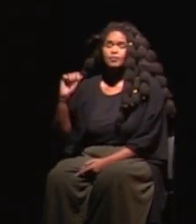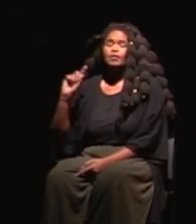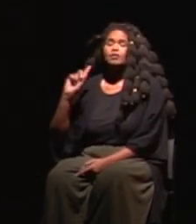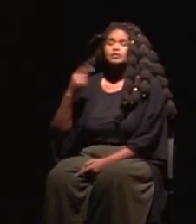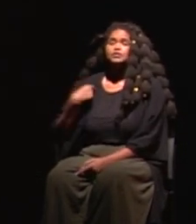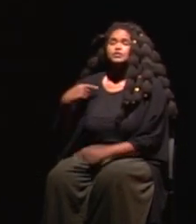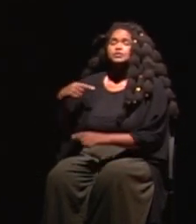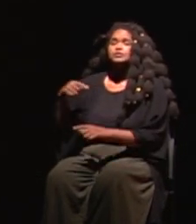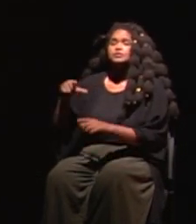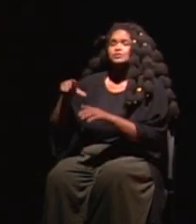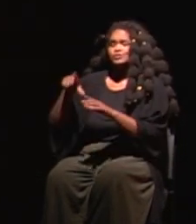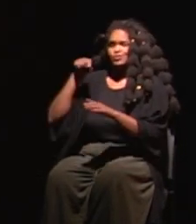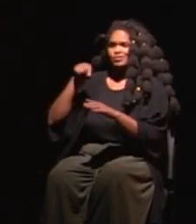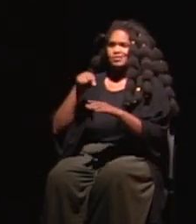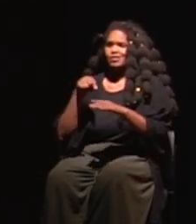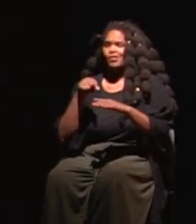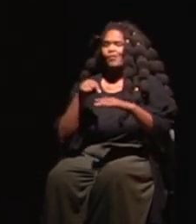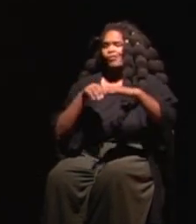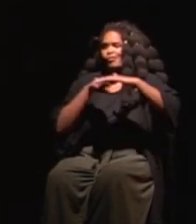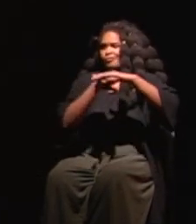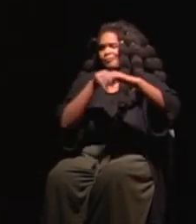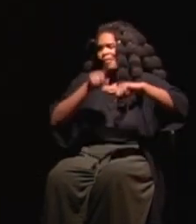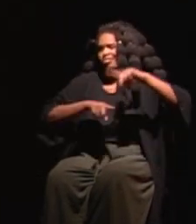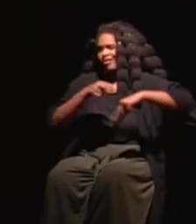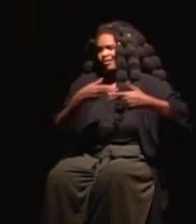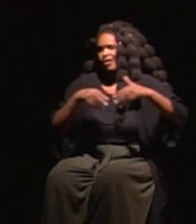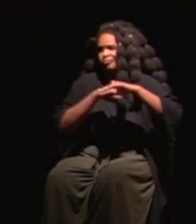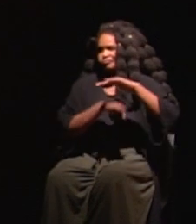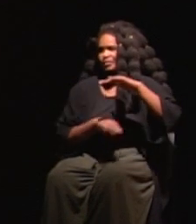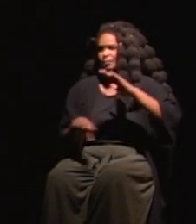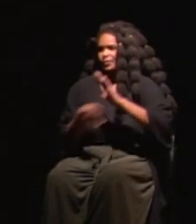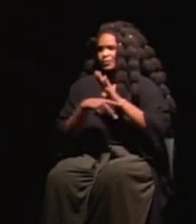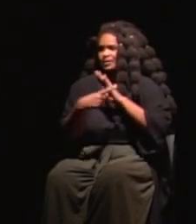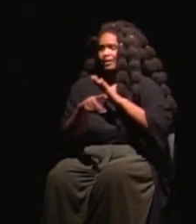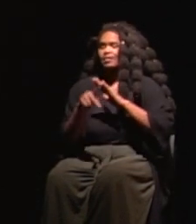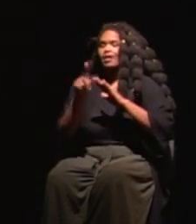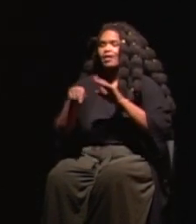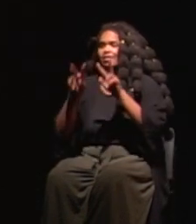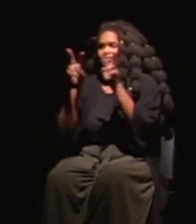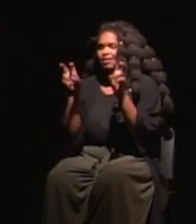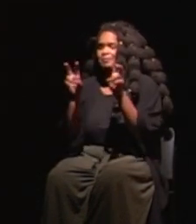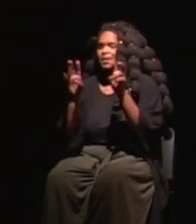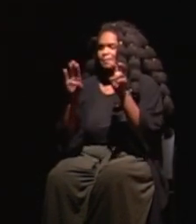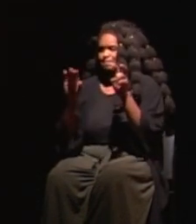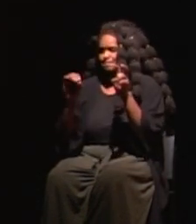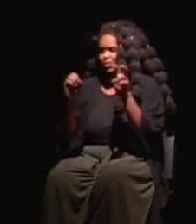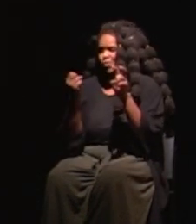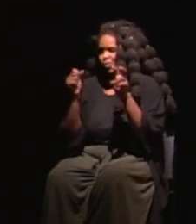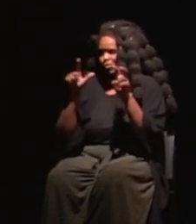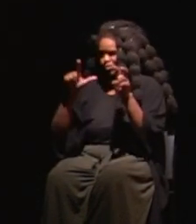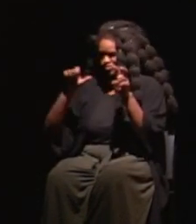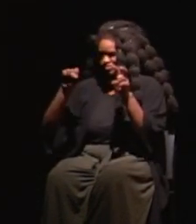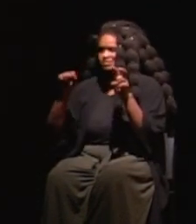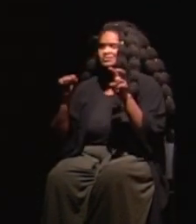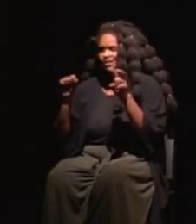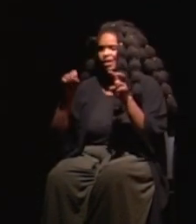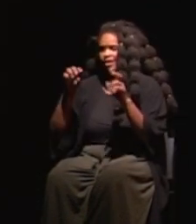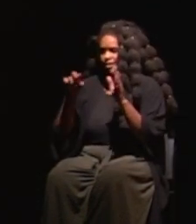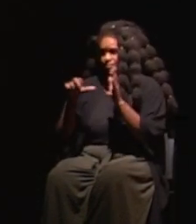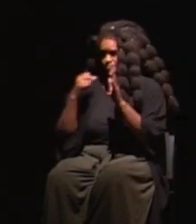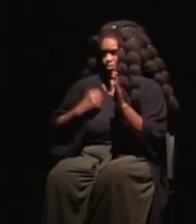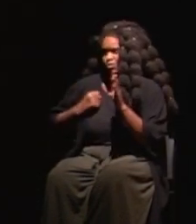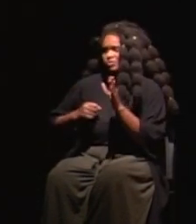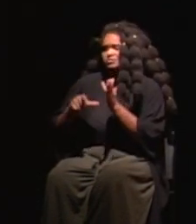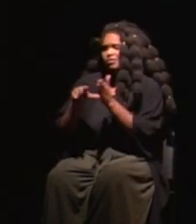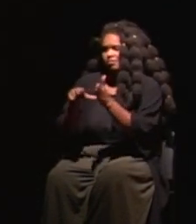elegeu o arquivo de Estefânia, né, como tema da Bolsa IMS de Pesquisa em Fotografia. Foi a partir desse